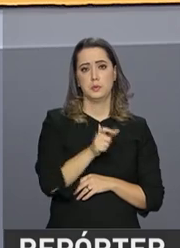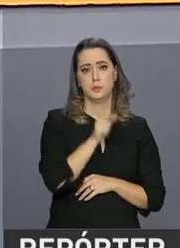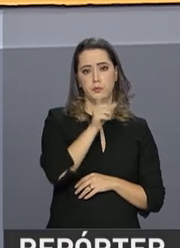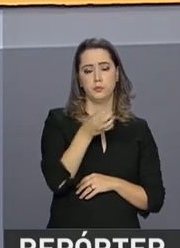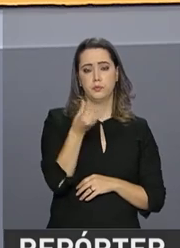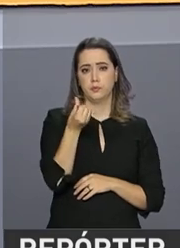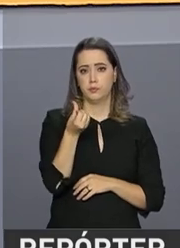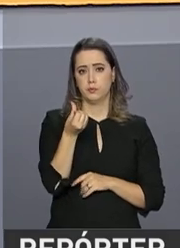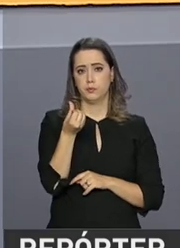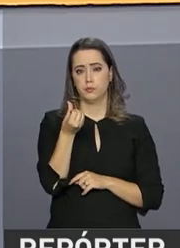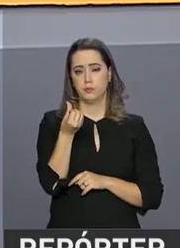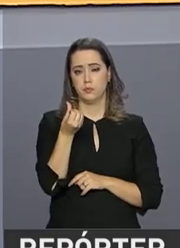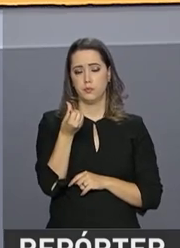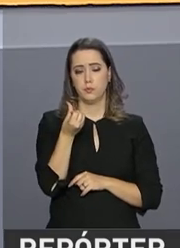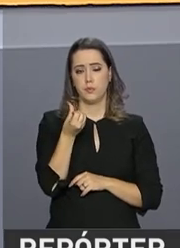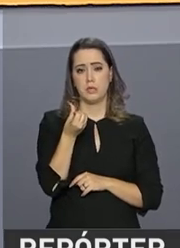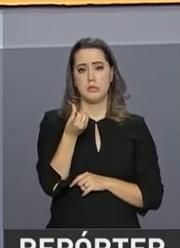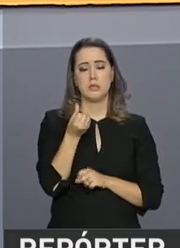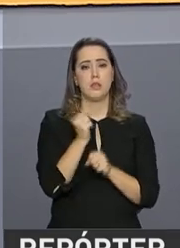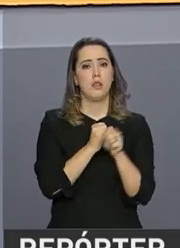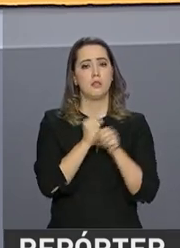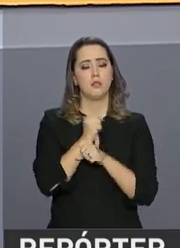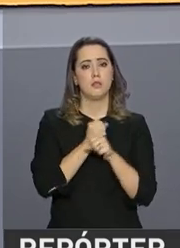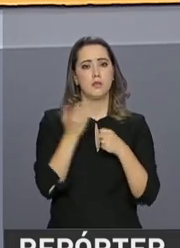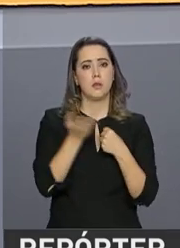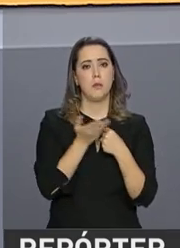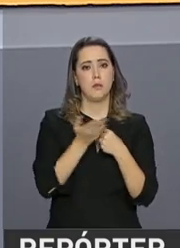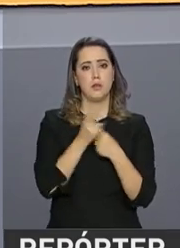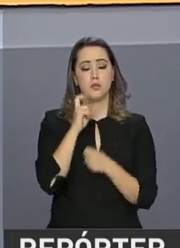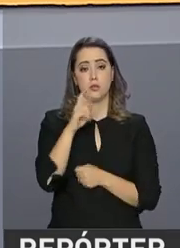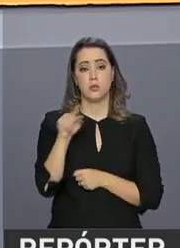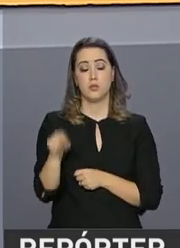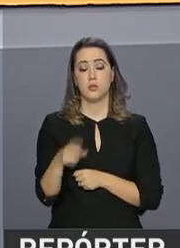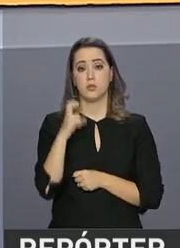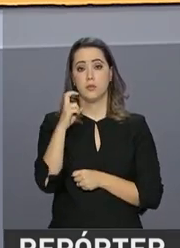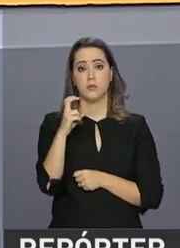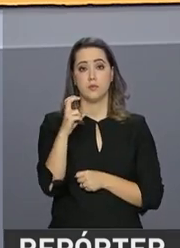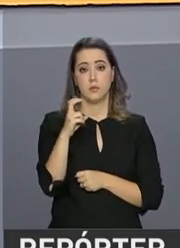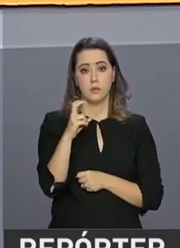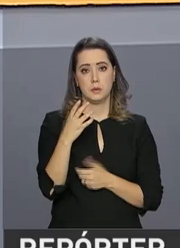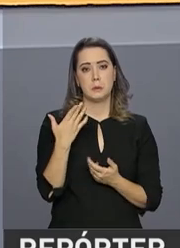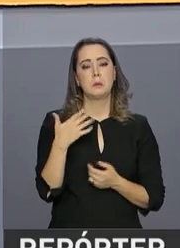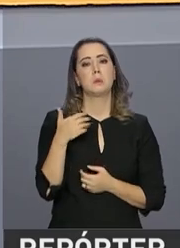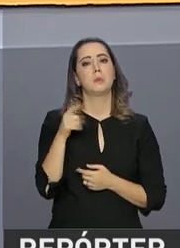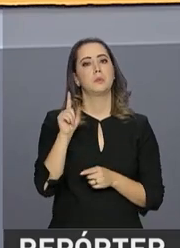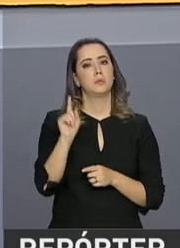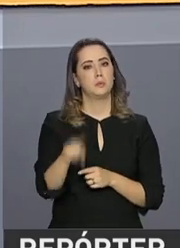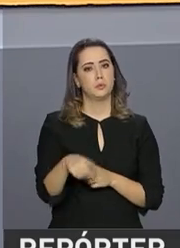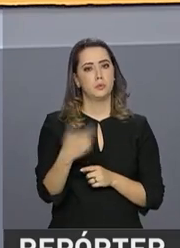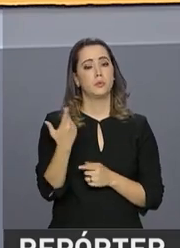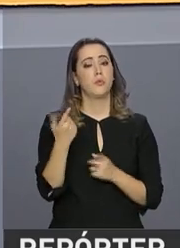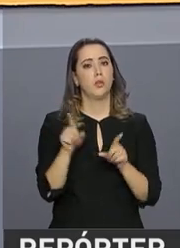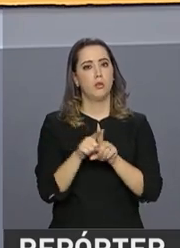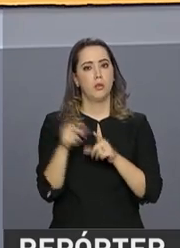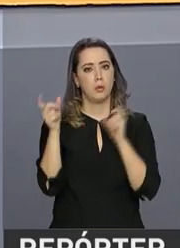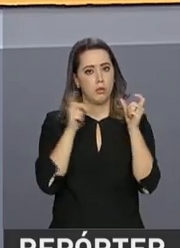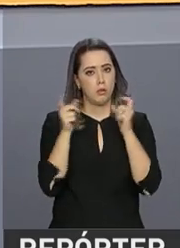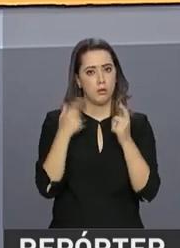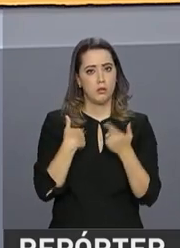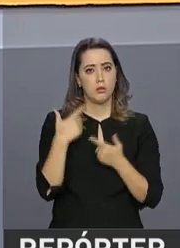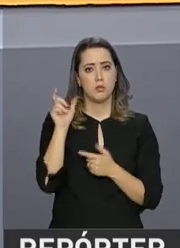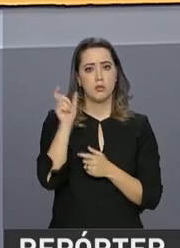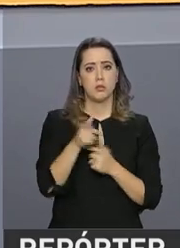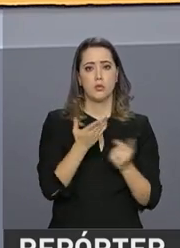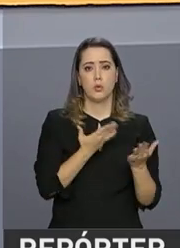habitantes nos últimos 6 anos. A média nacional é de 5,5 por 100 mil. Também chama a atenção o alto